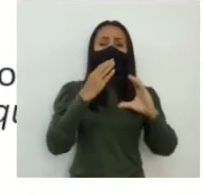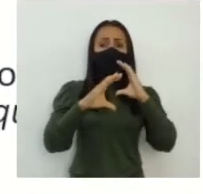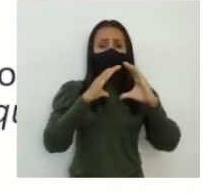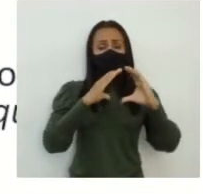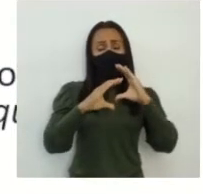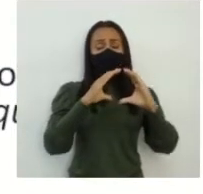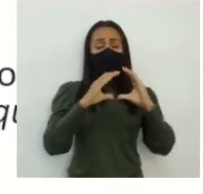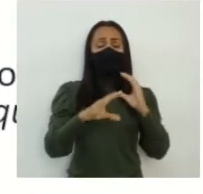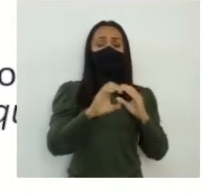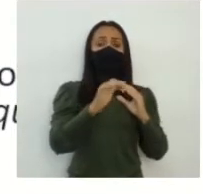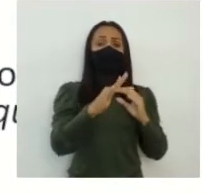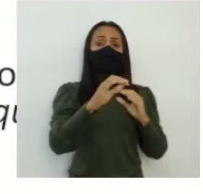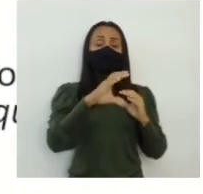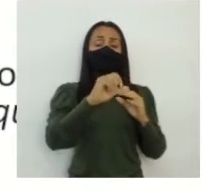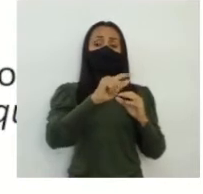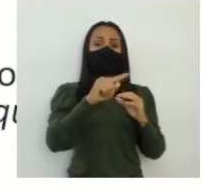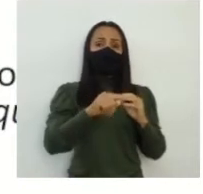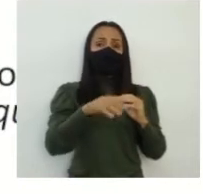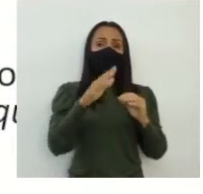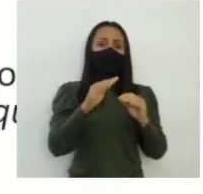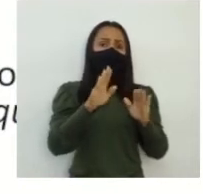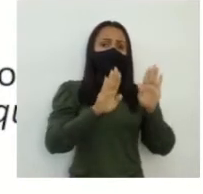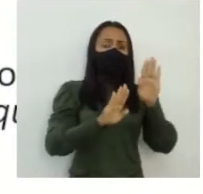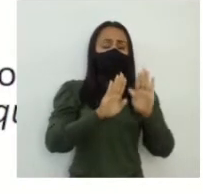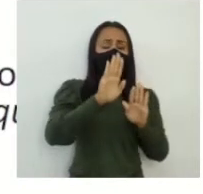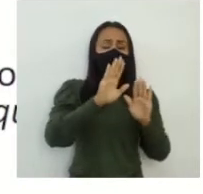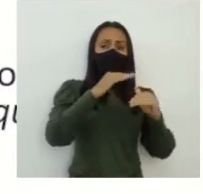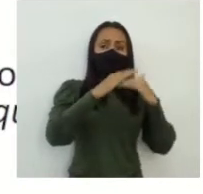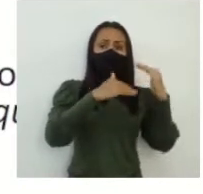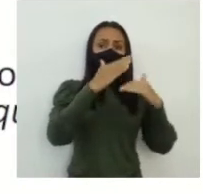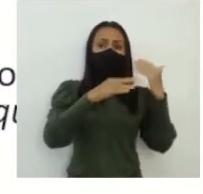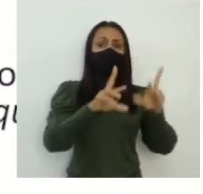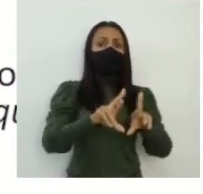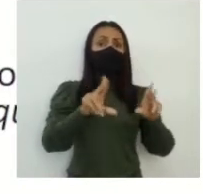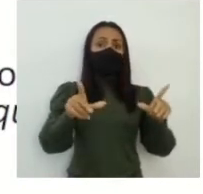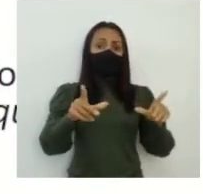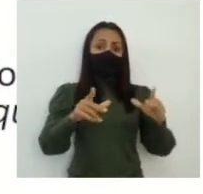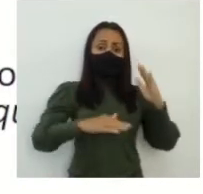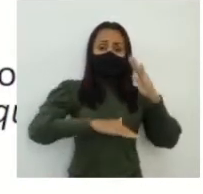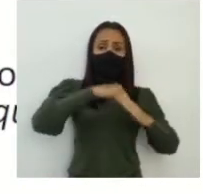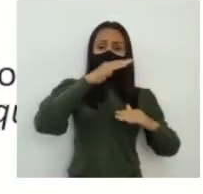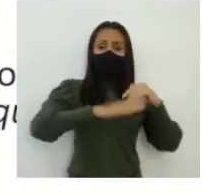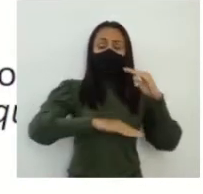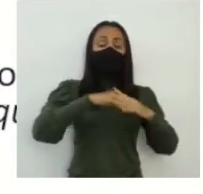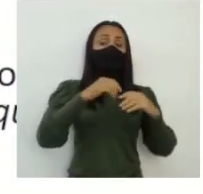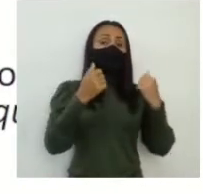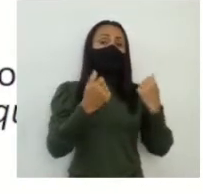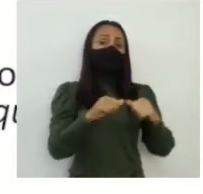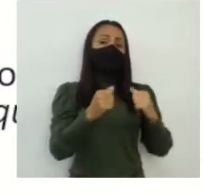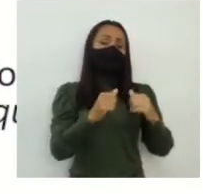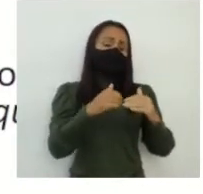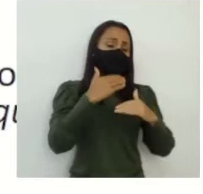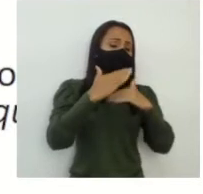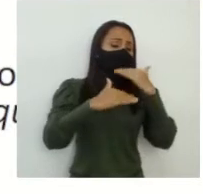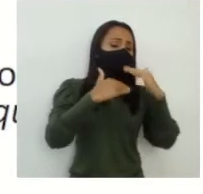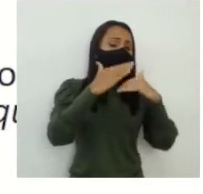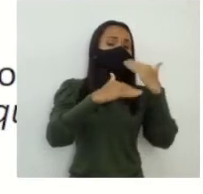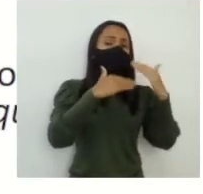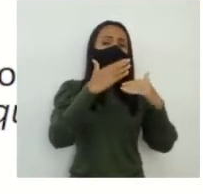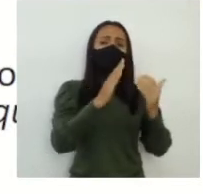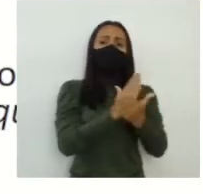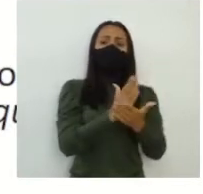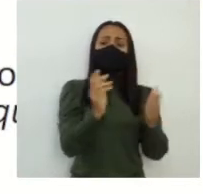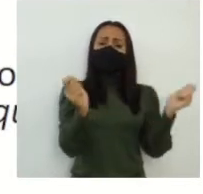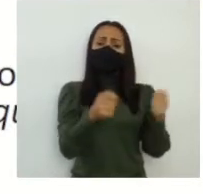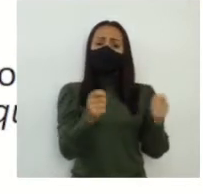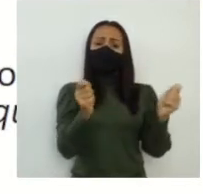eficaz. Para alcançar um nível de desempenho diferenciado como profissional, é preciso a gente desenvolver algumas